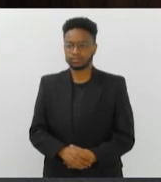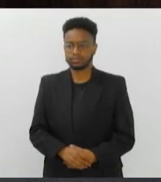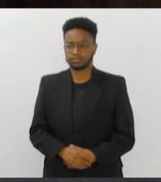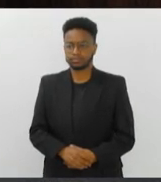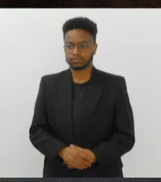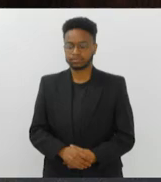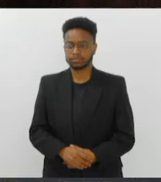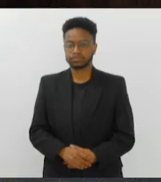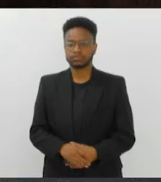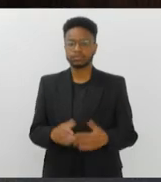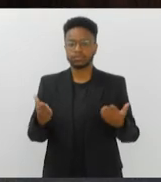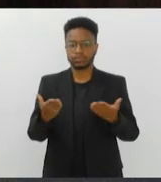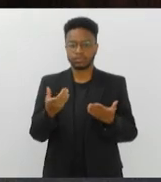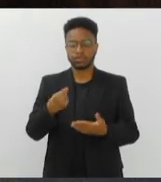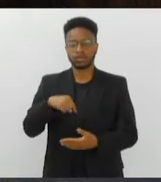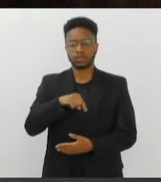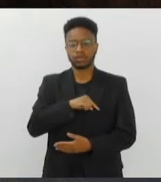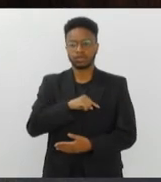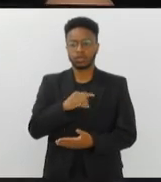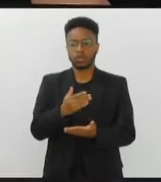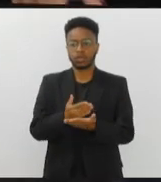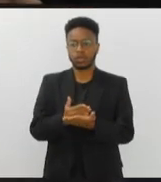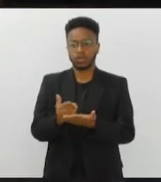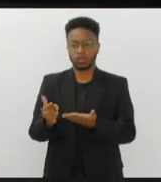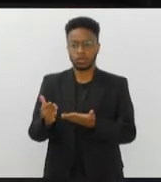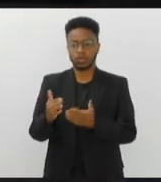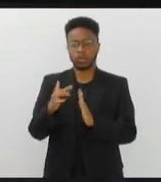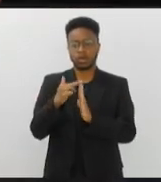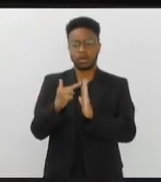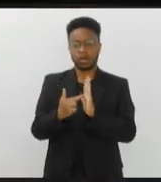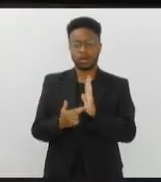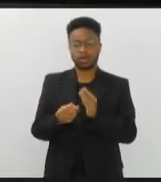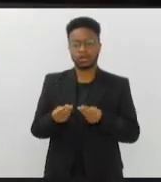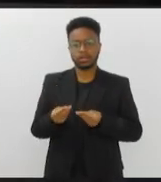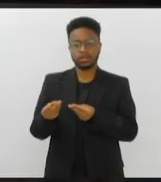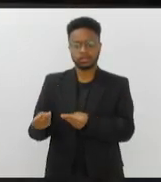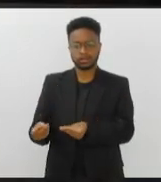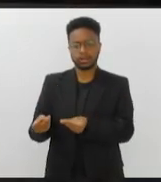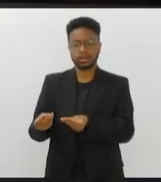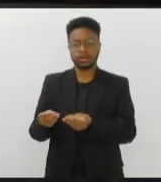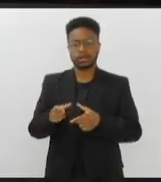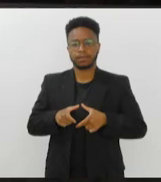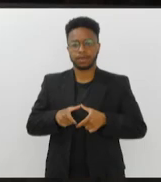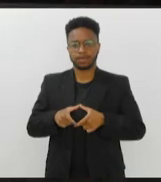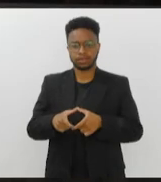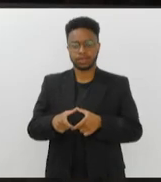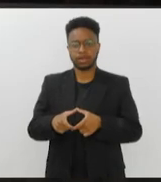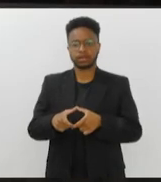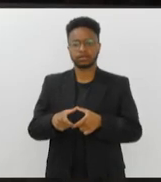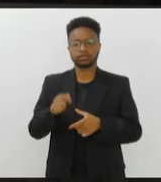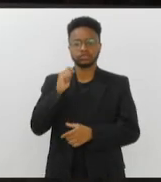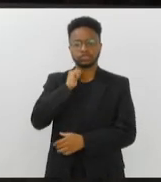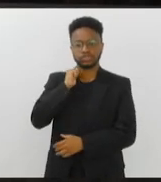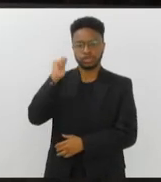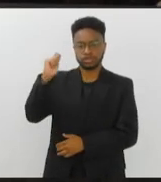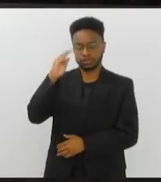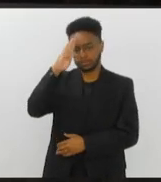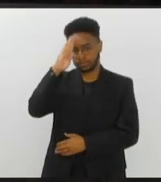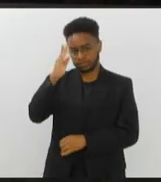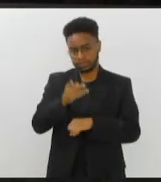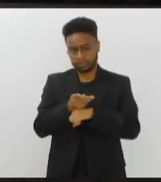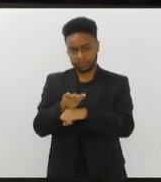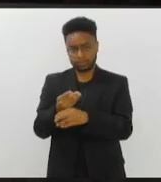Agora daremos início aos protocolos de entrega da Medalha Tiradentes, maior honraria oferecida por esta Casa